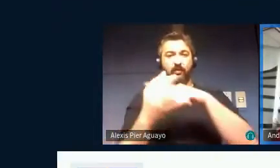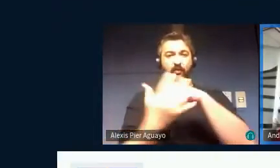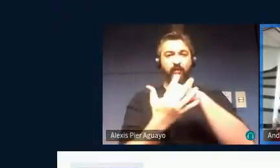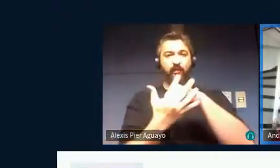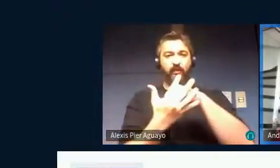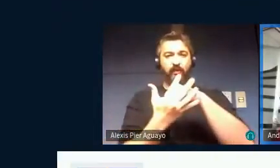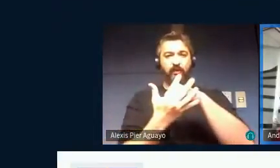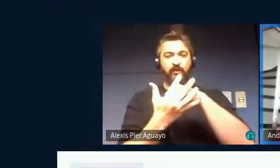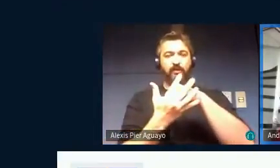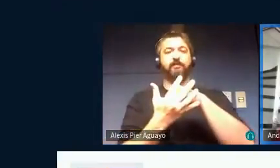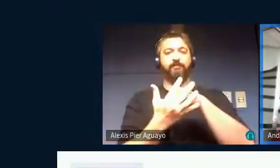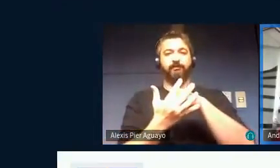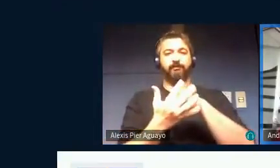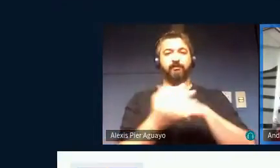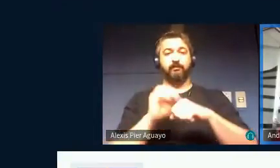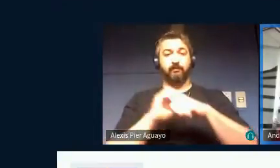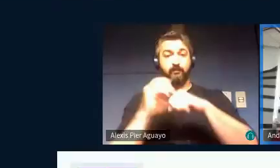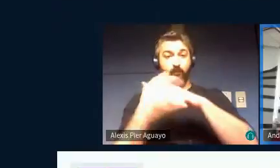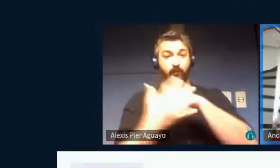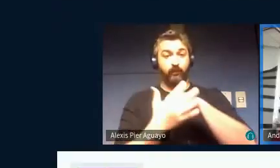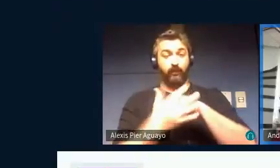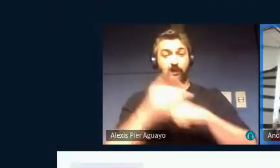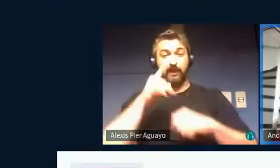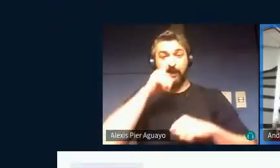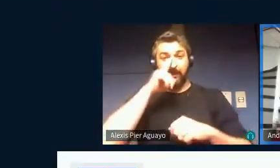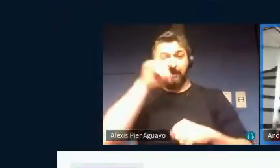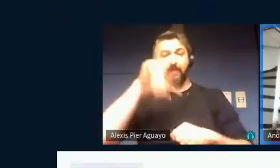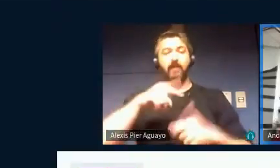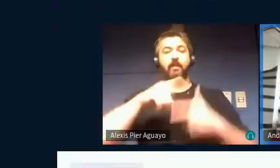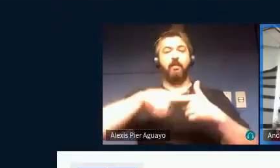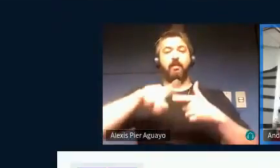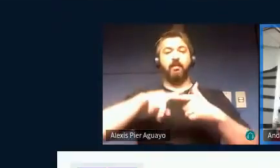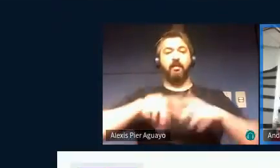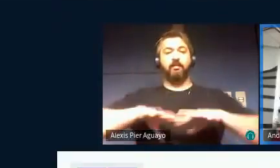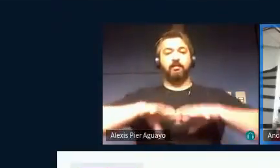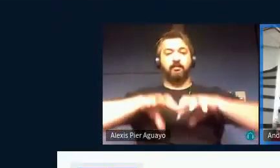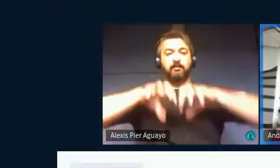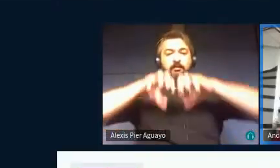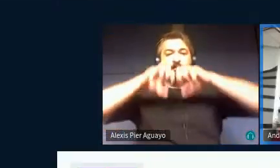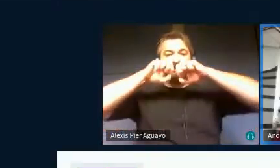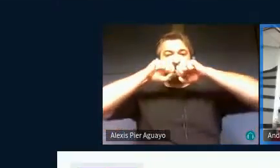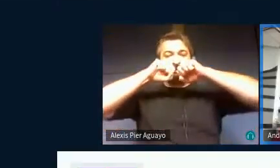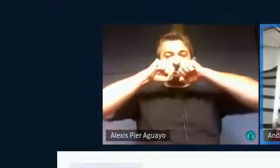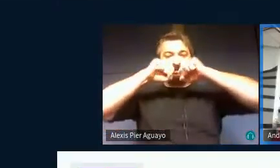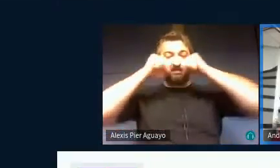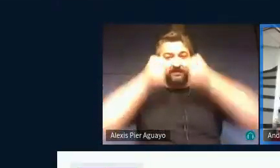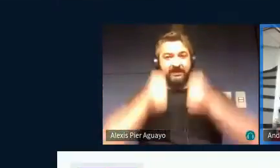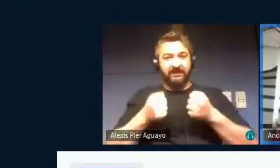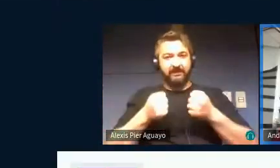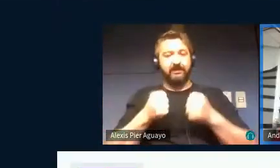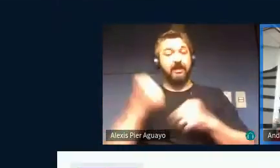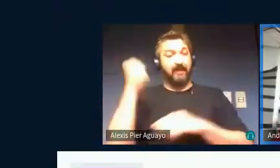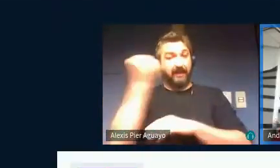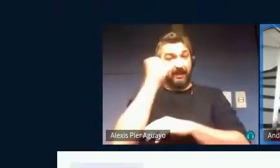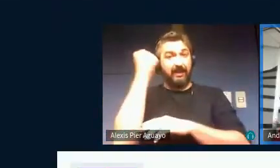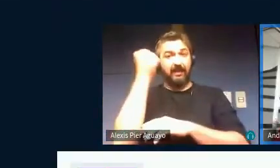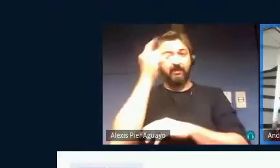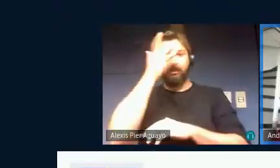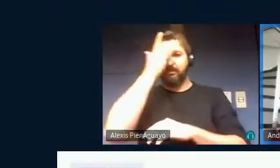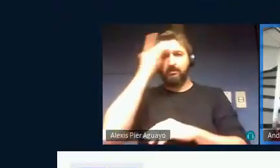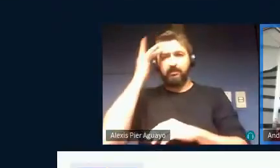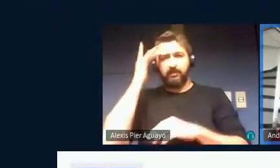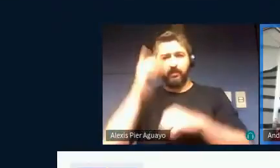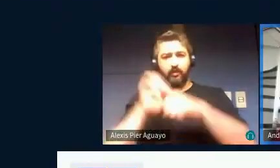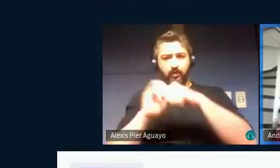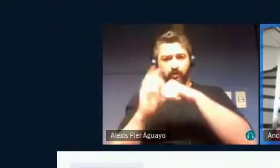complicação grave da Covid-19 é a síndrome respiratória aguda, né, grave, de forma grave, né, então os indivíduos podem contrair